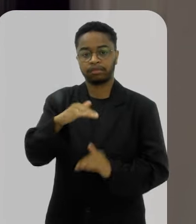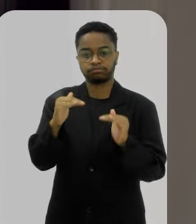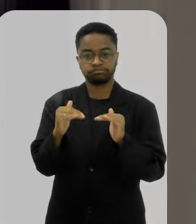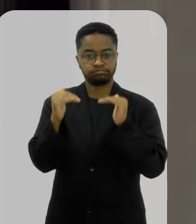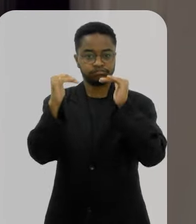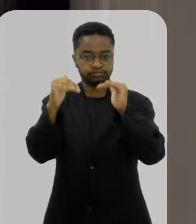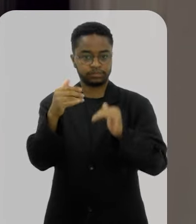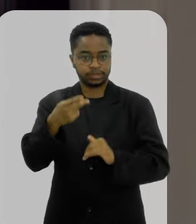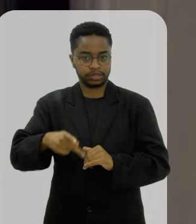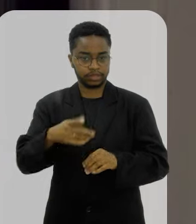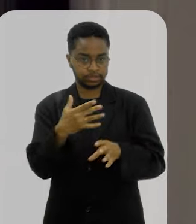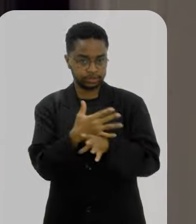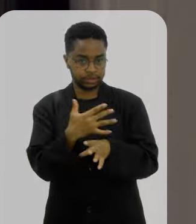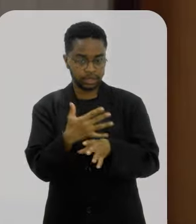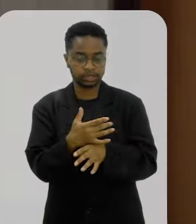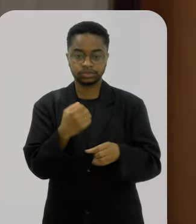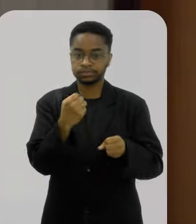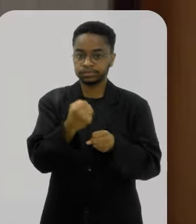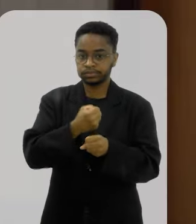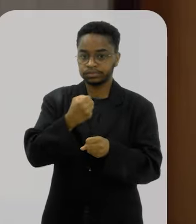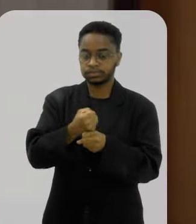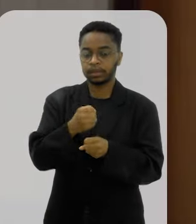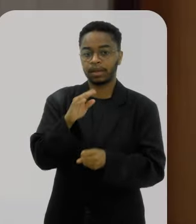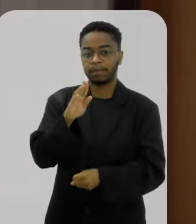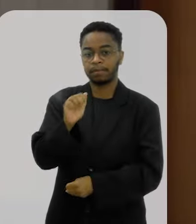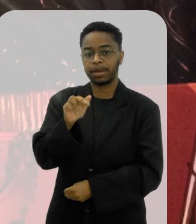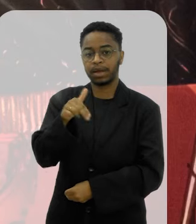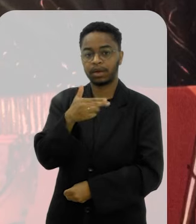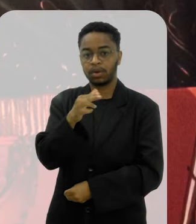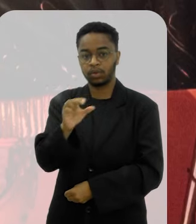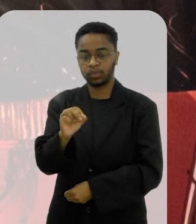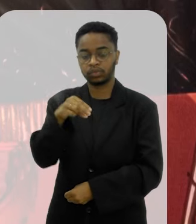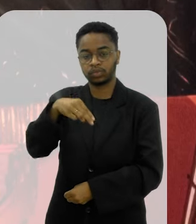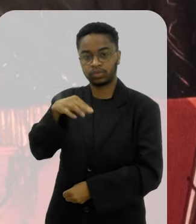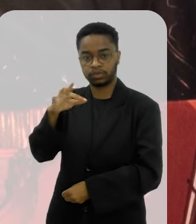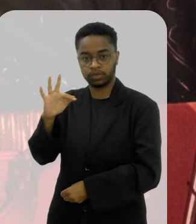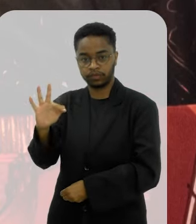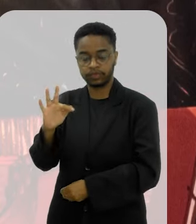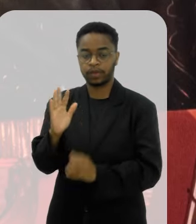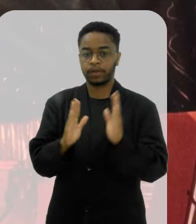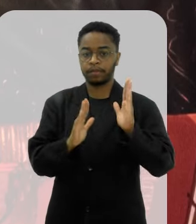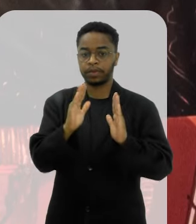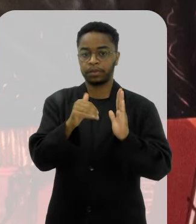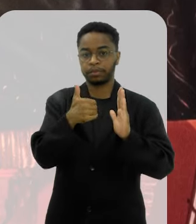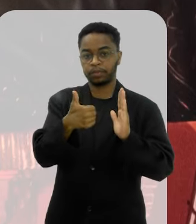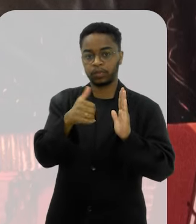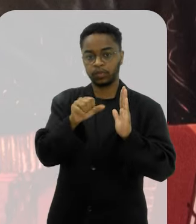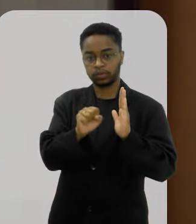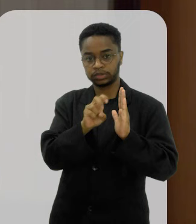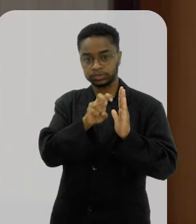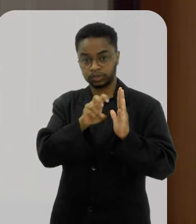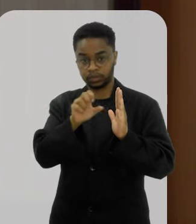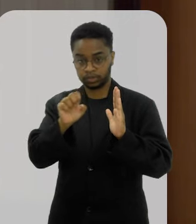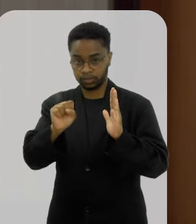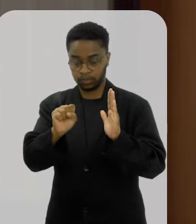área nobre da cidade. Foi construído pelo Barão de Nova Friburgo entre os anos de